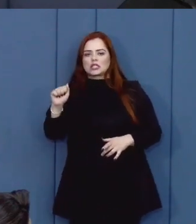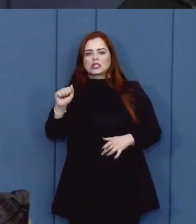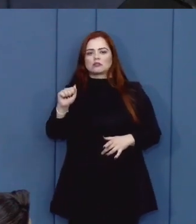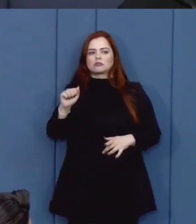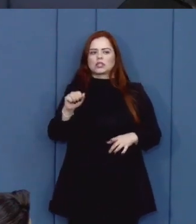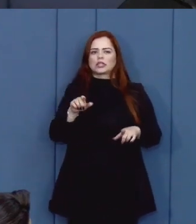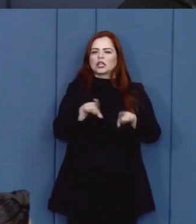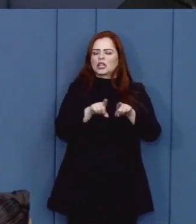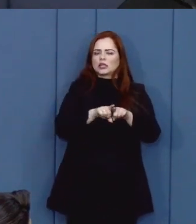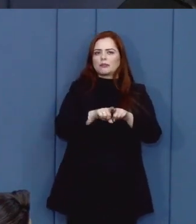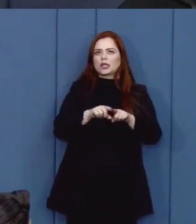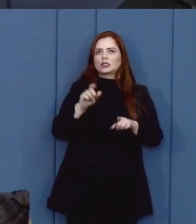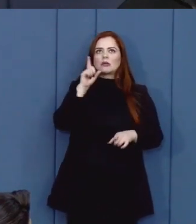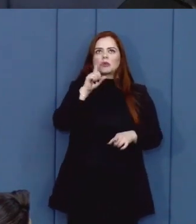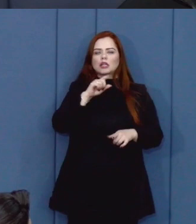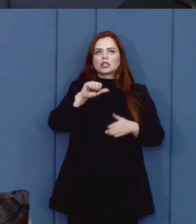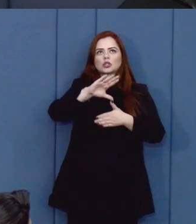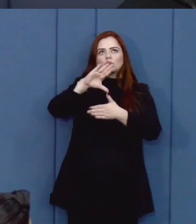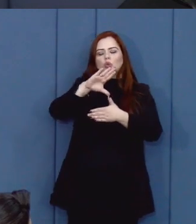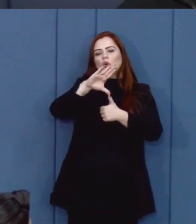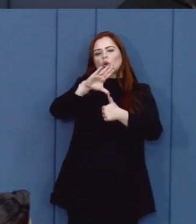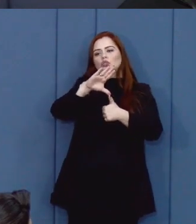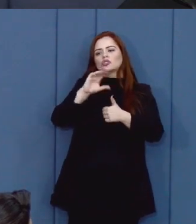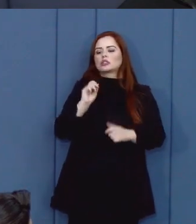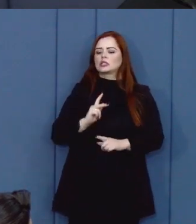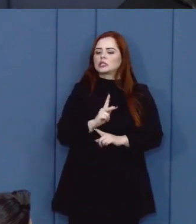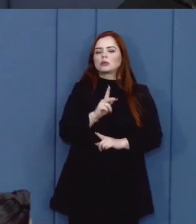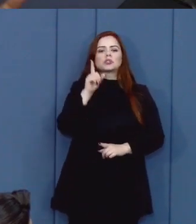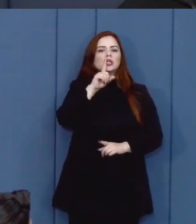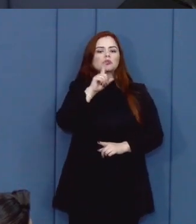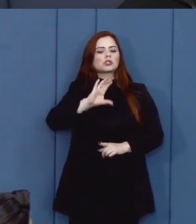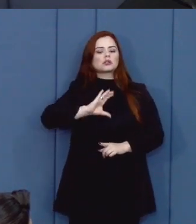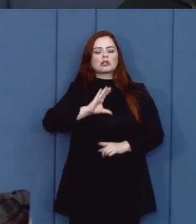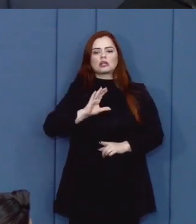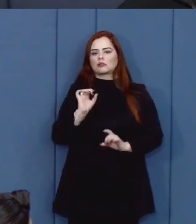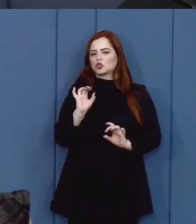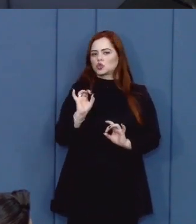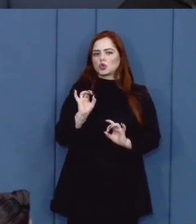e da América do Norte, sempre os Estados Unidos e o Canadá, e mais ninguém.